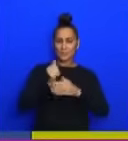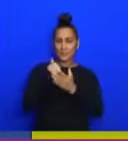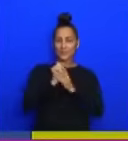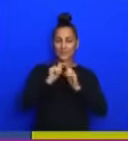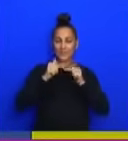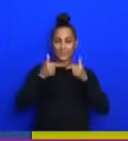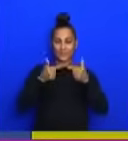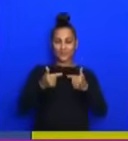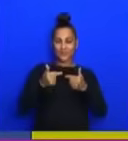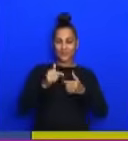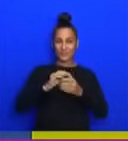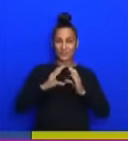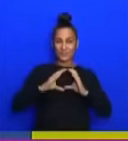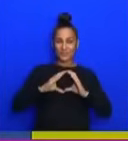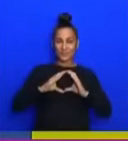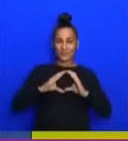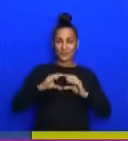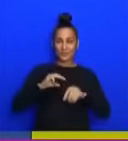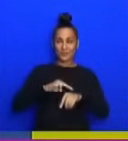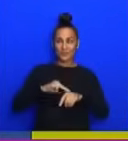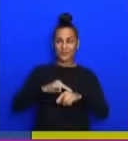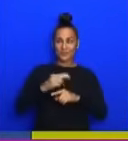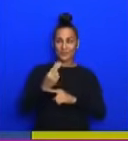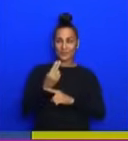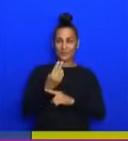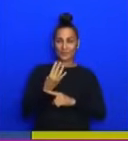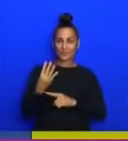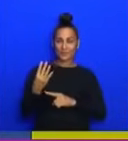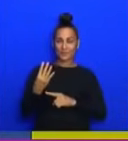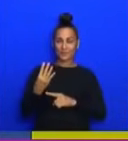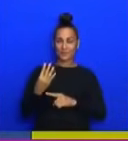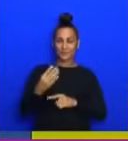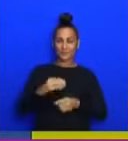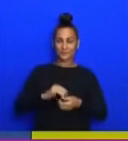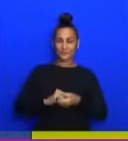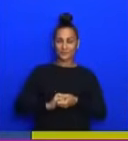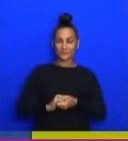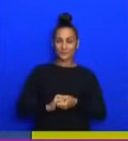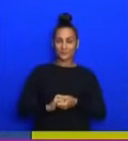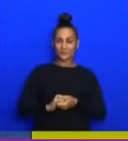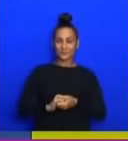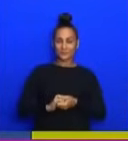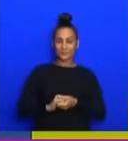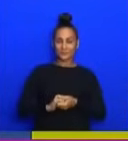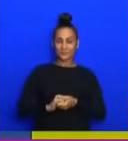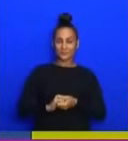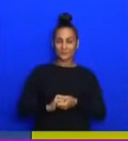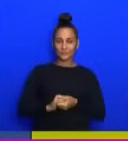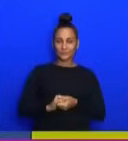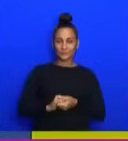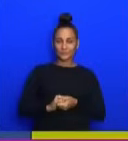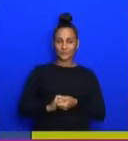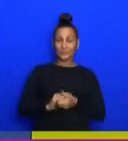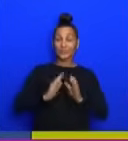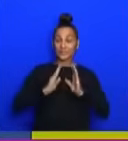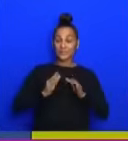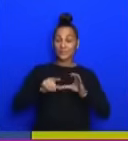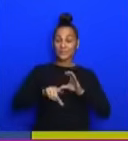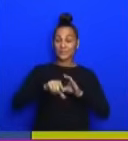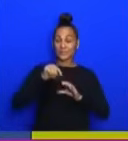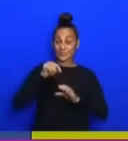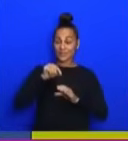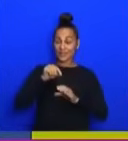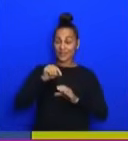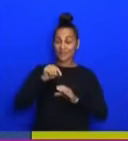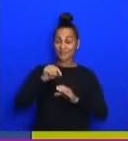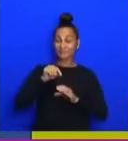Pode chamar que a sorte vem. Bola marrom, 24. Marrom, número 24. Já foram